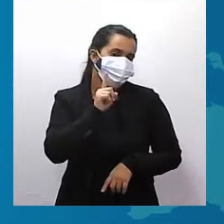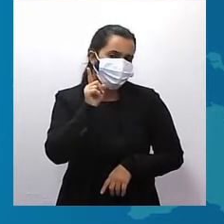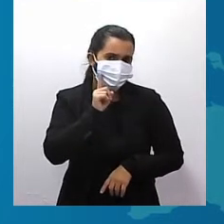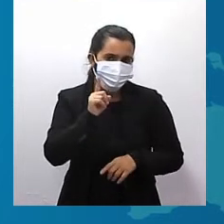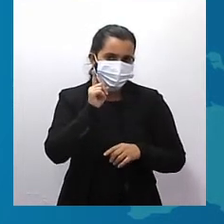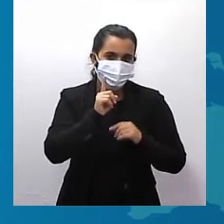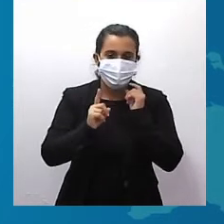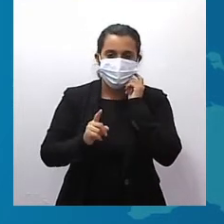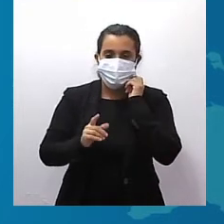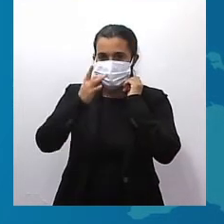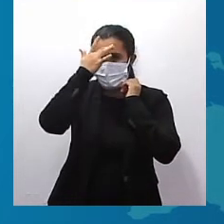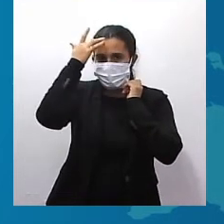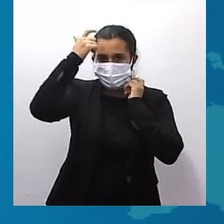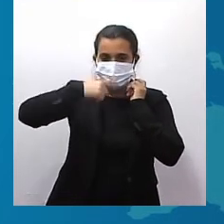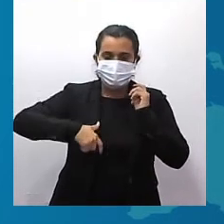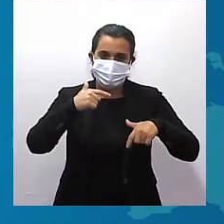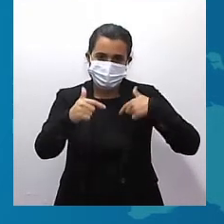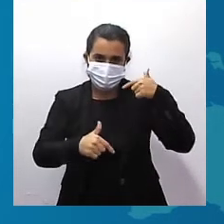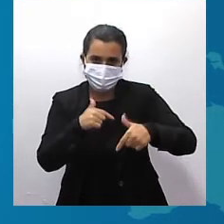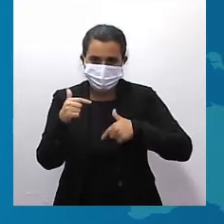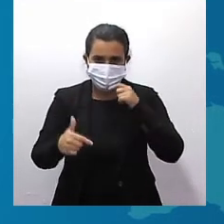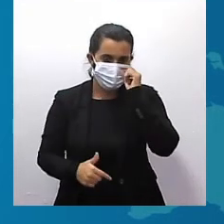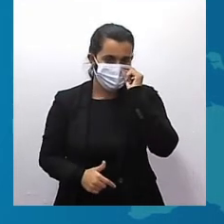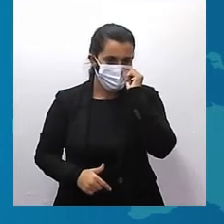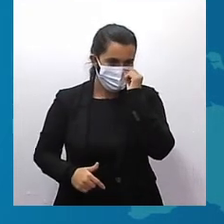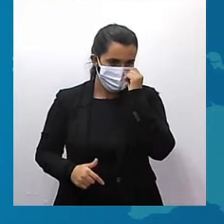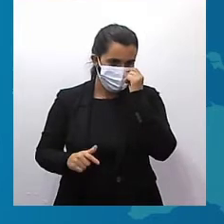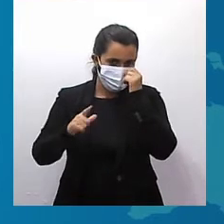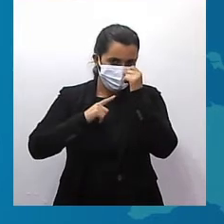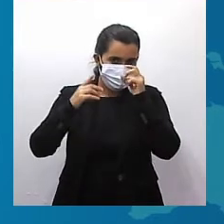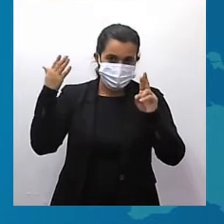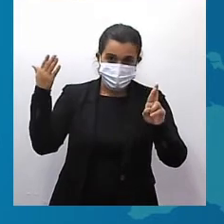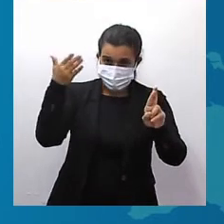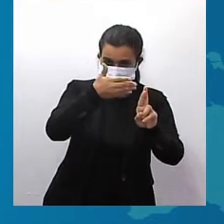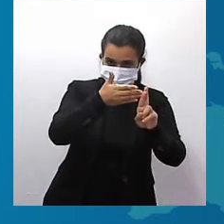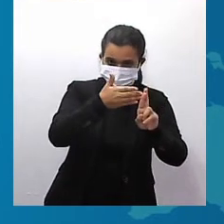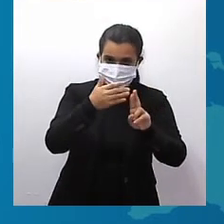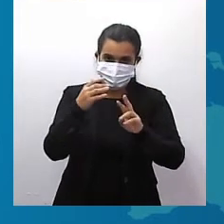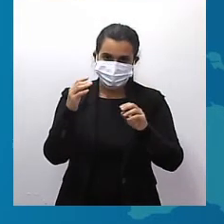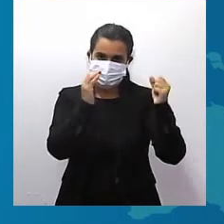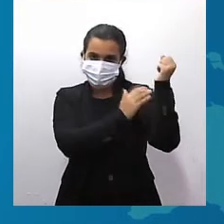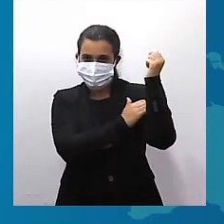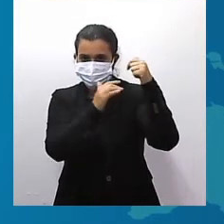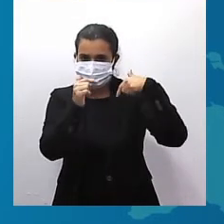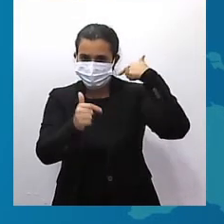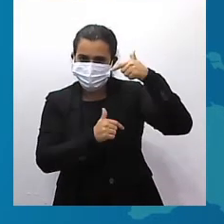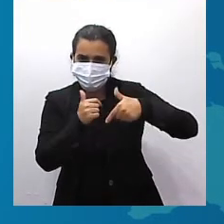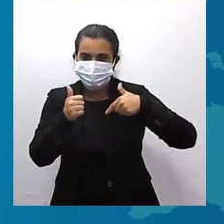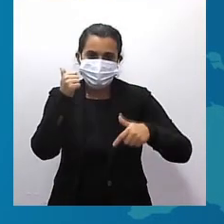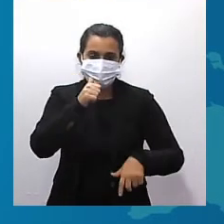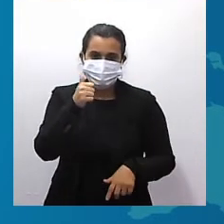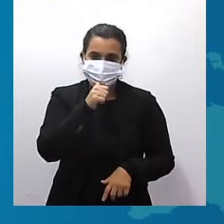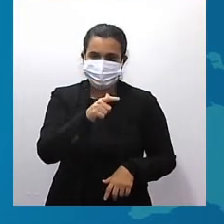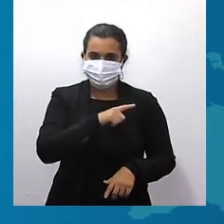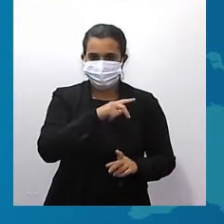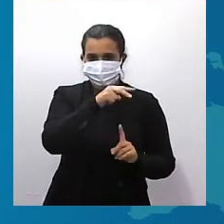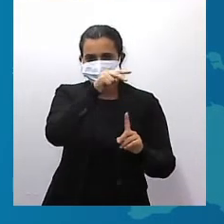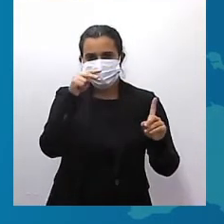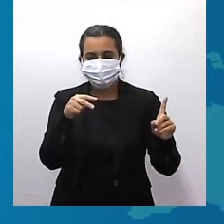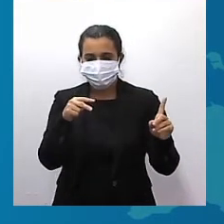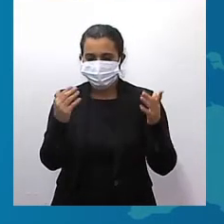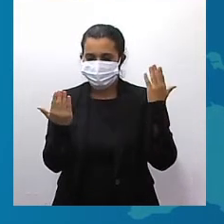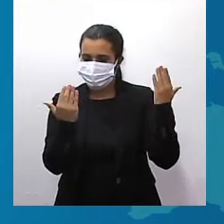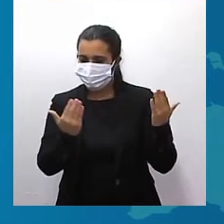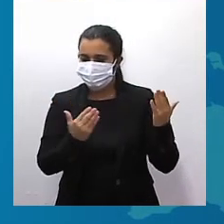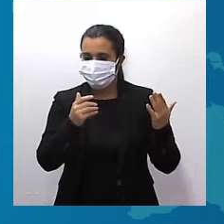dessa imagem, inclusive, que faz alusão à força de trabalho feminina, foi baseada em Geraldine